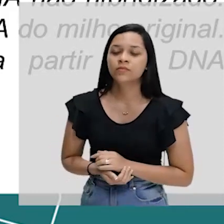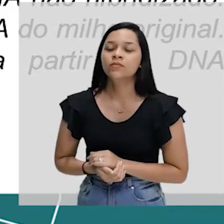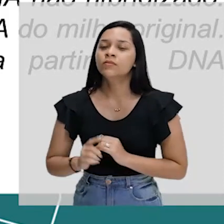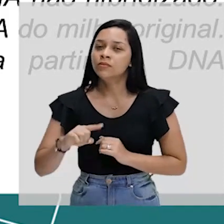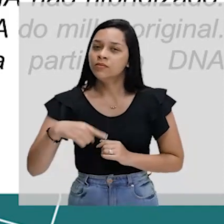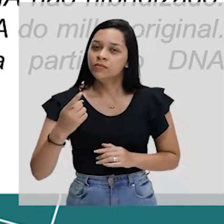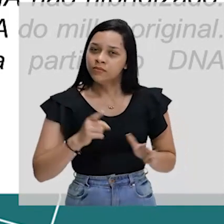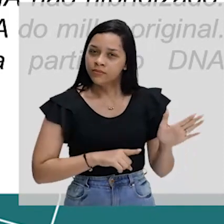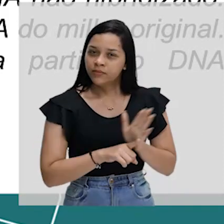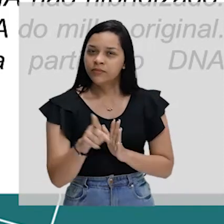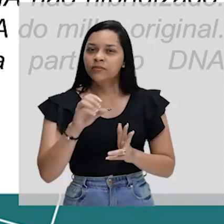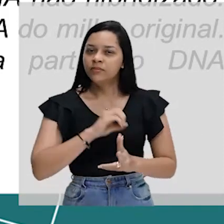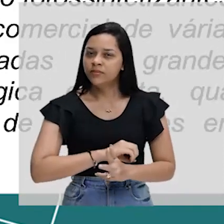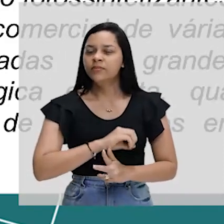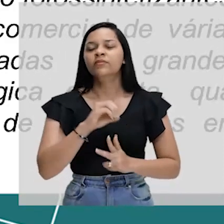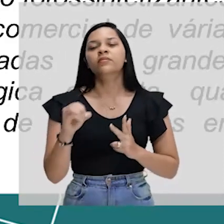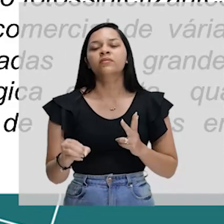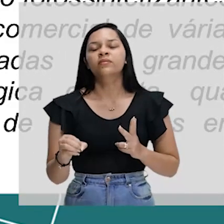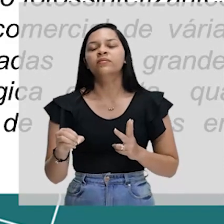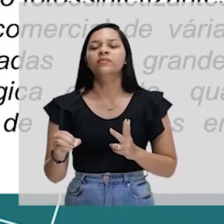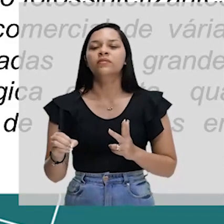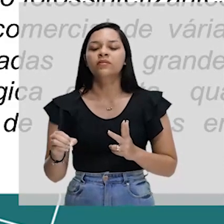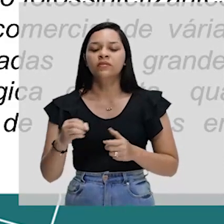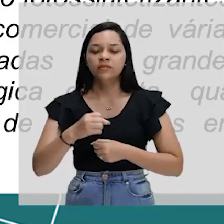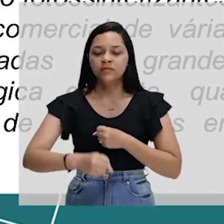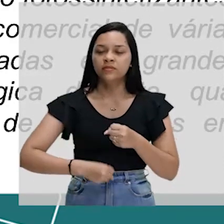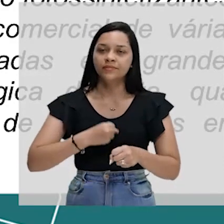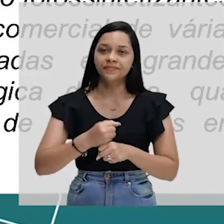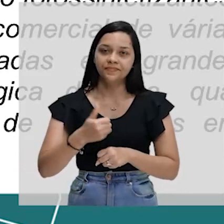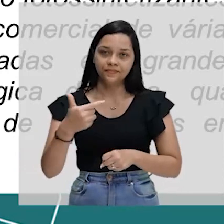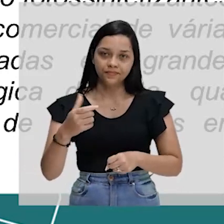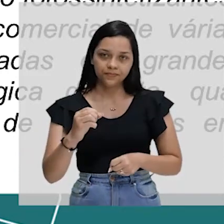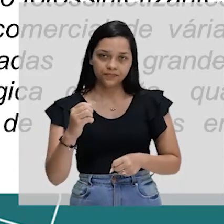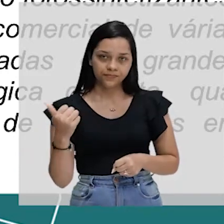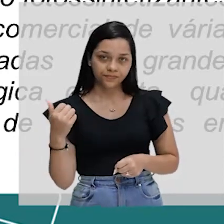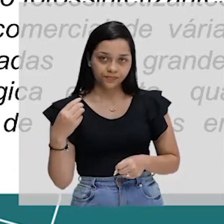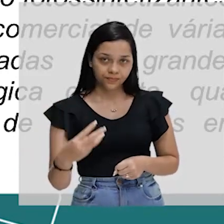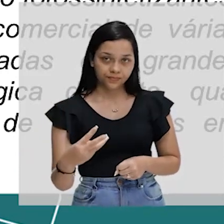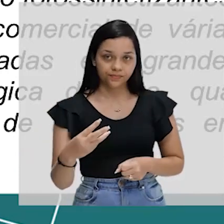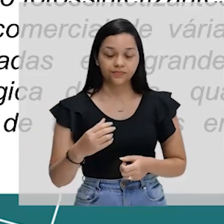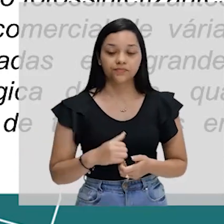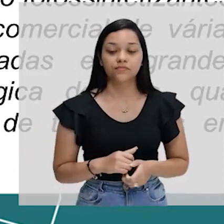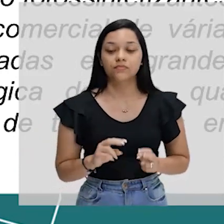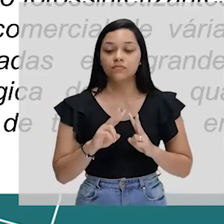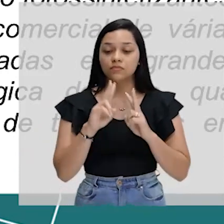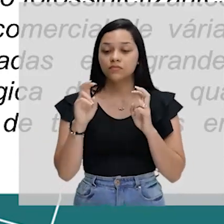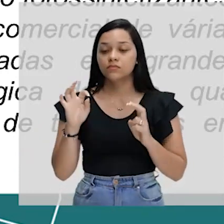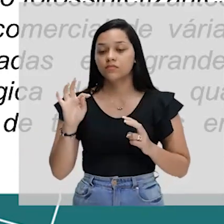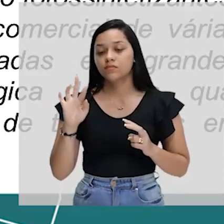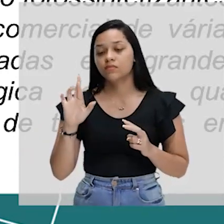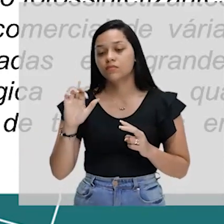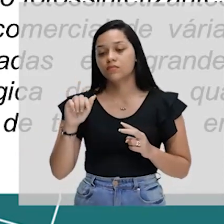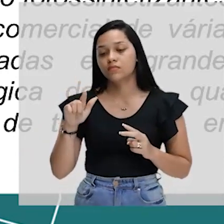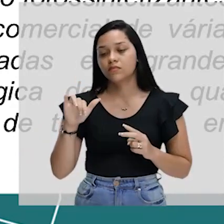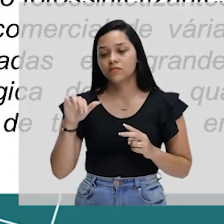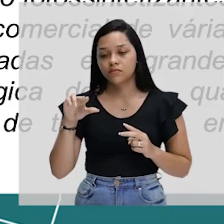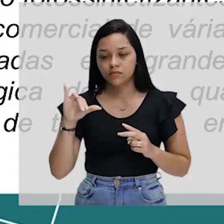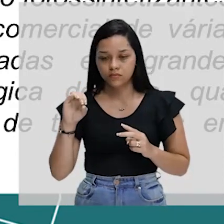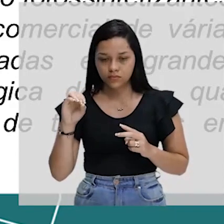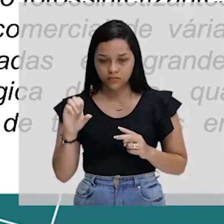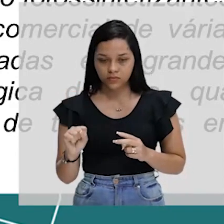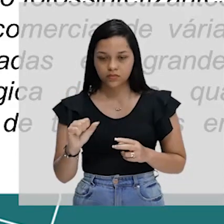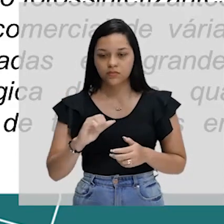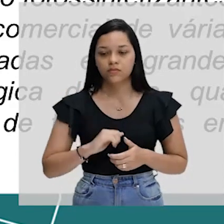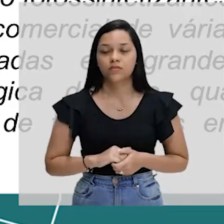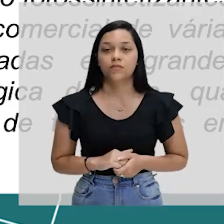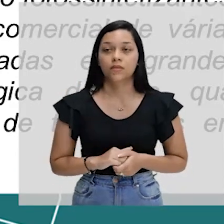próxima questão, também uma questão que foi tirada do Enem 2013, sobre transgênicos. Então, ela fala assim: